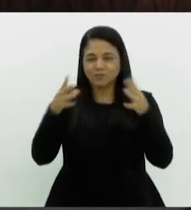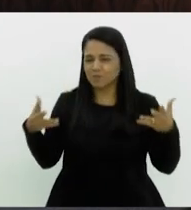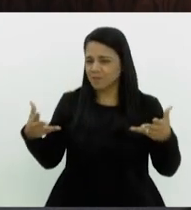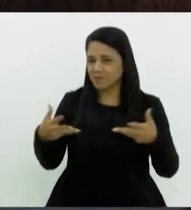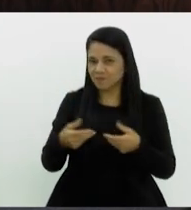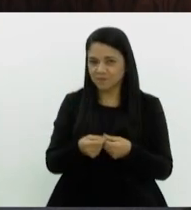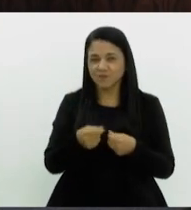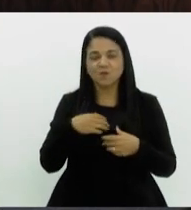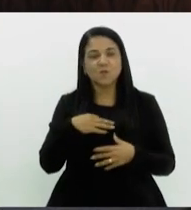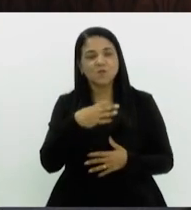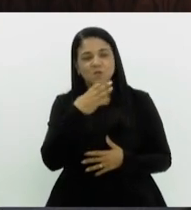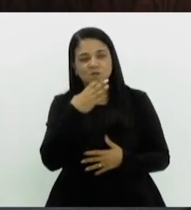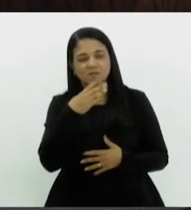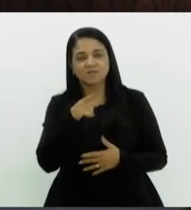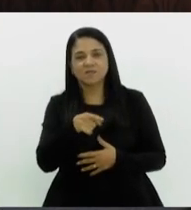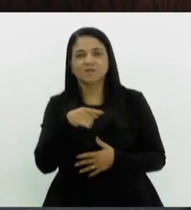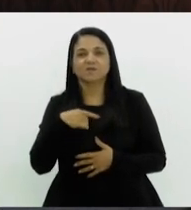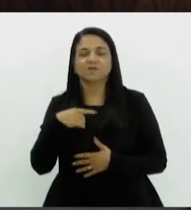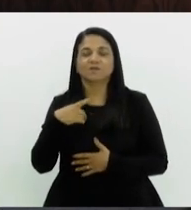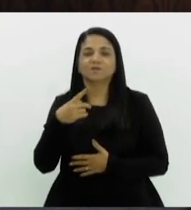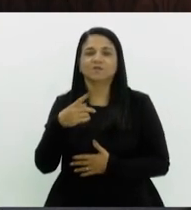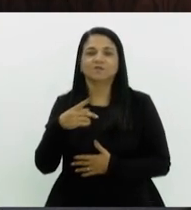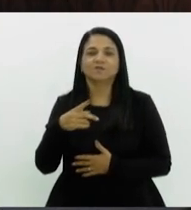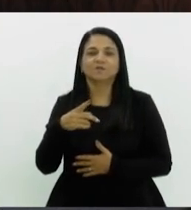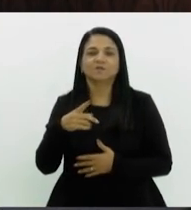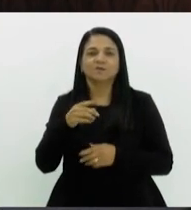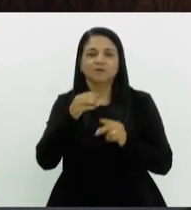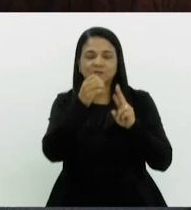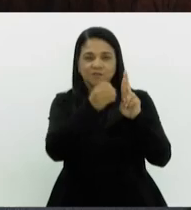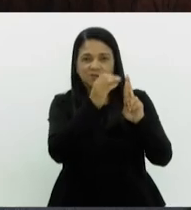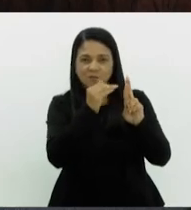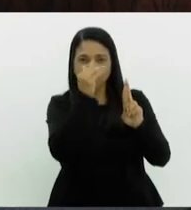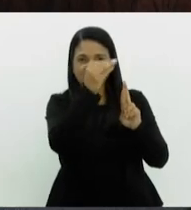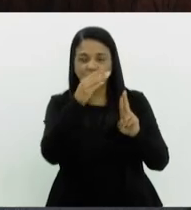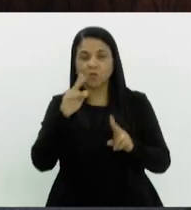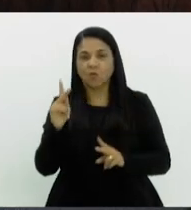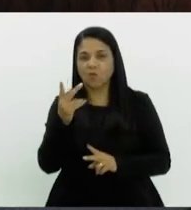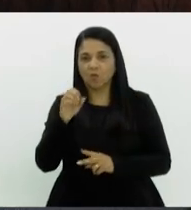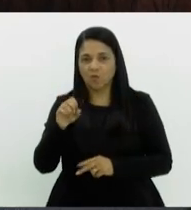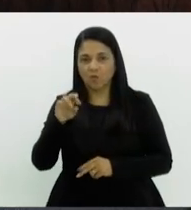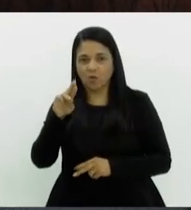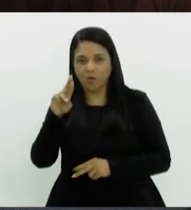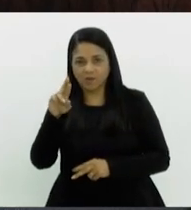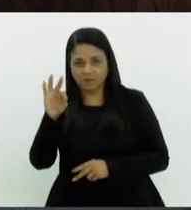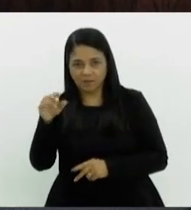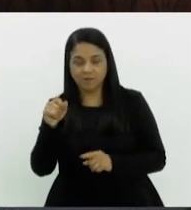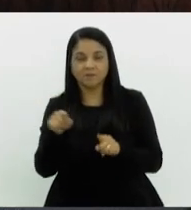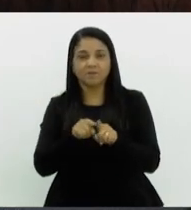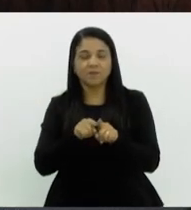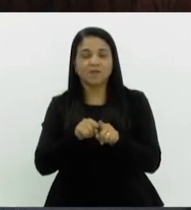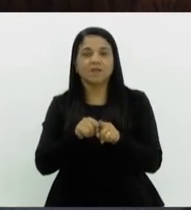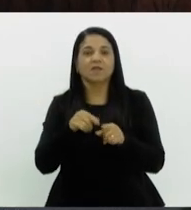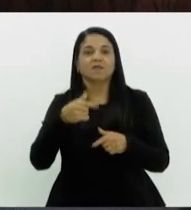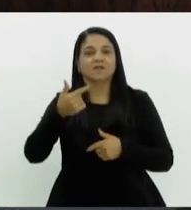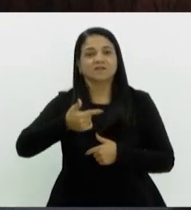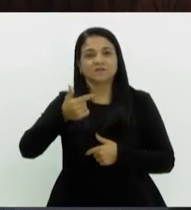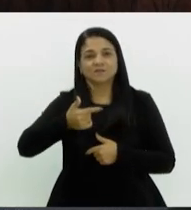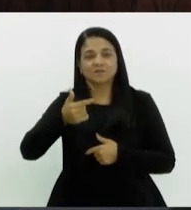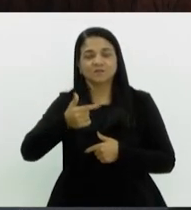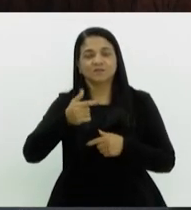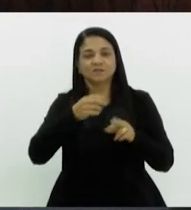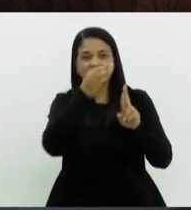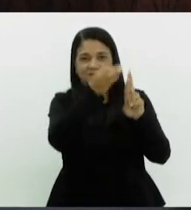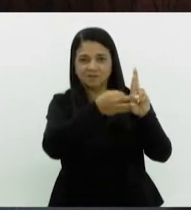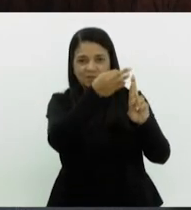o doutor Flávio Horta, desembargador Flávio Horta, a desembargadora, segunda vice-presidente do TJ,